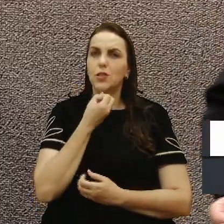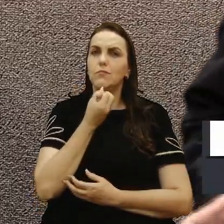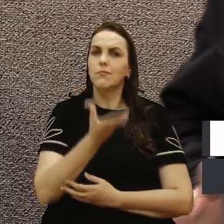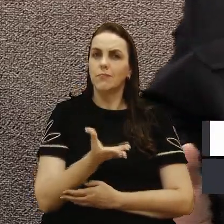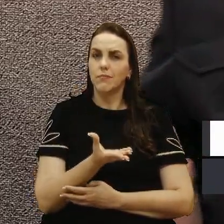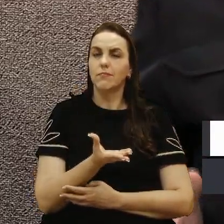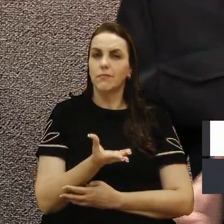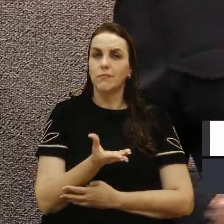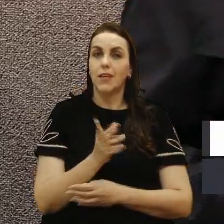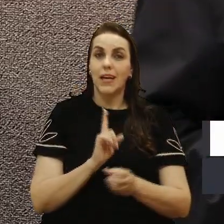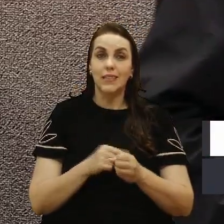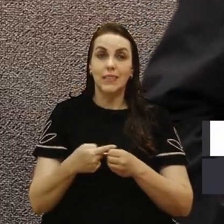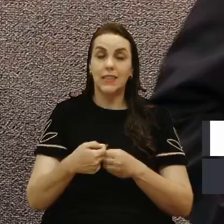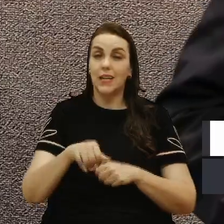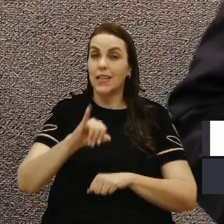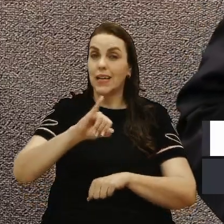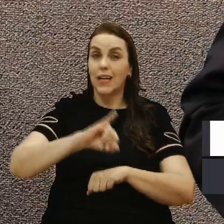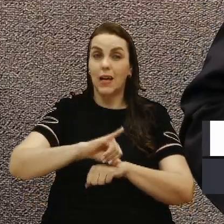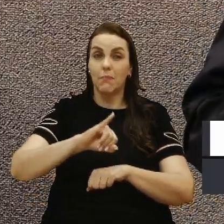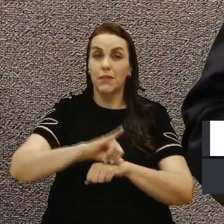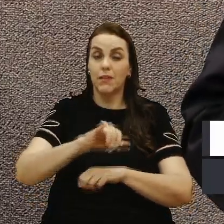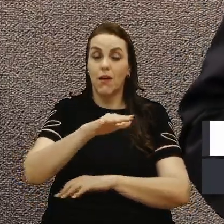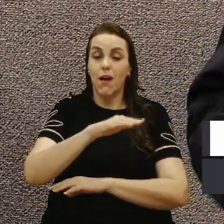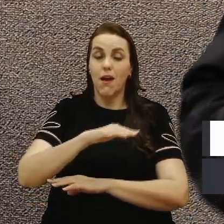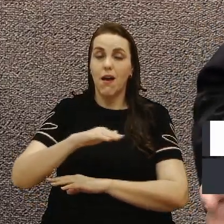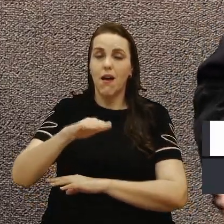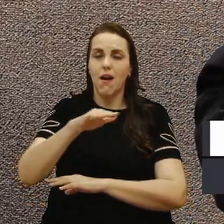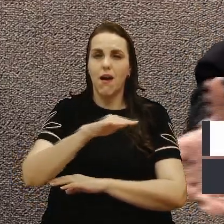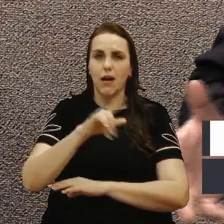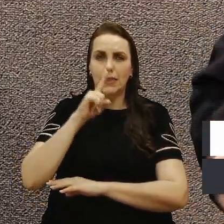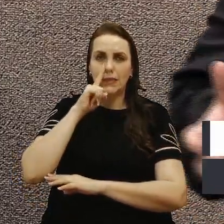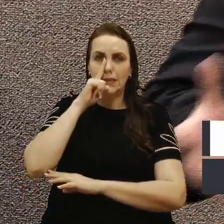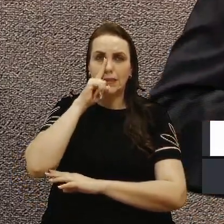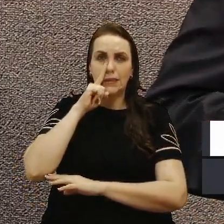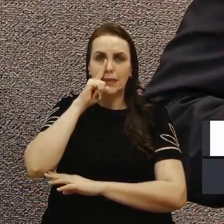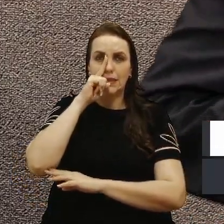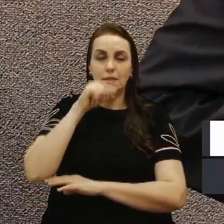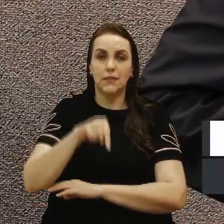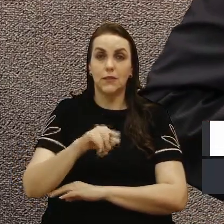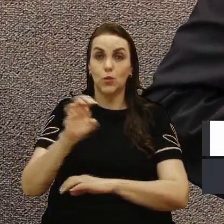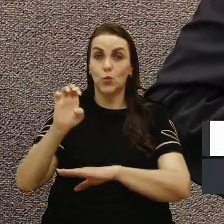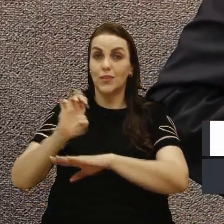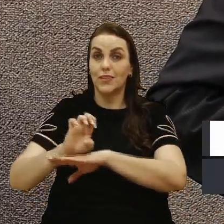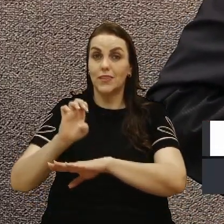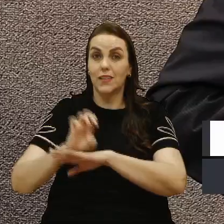cidade é capital de áreas de risco. Caxias é capital de áreas de risco do estado.